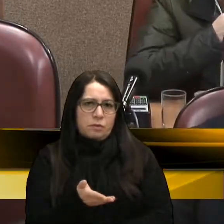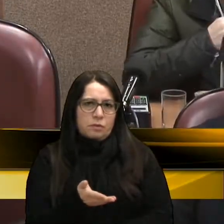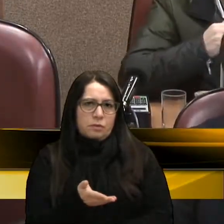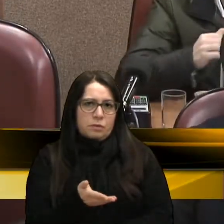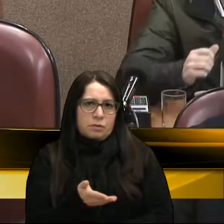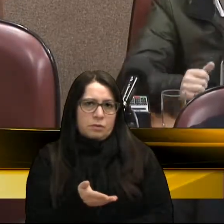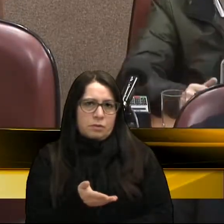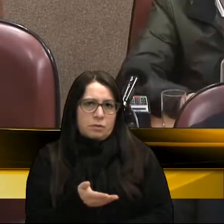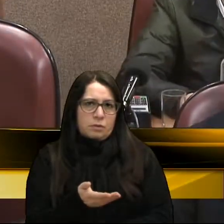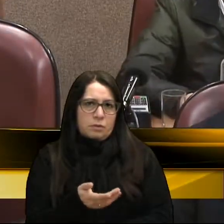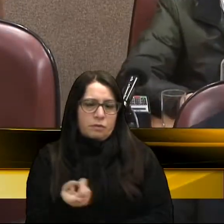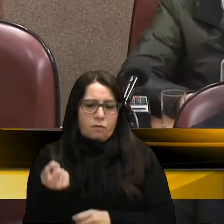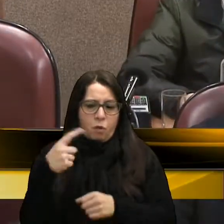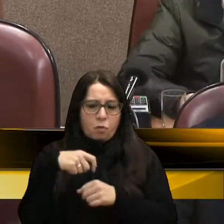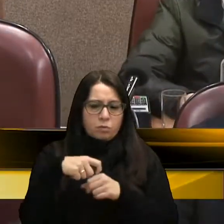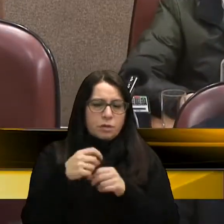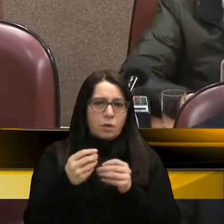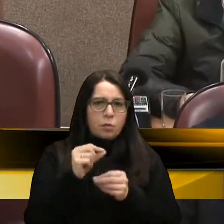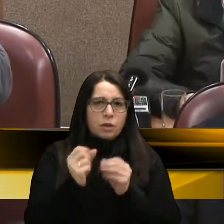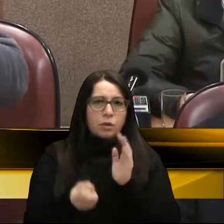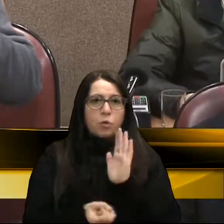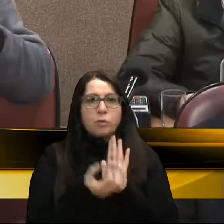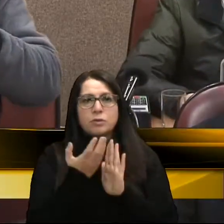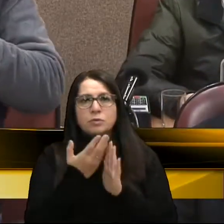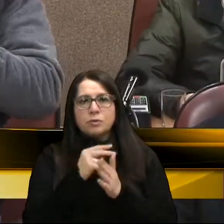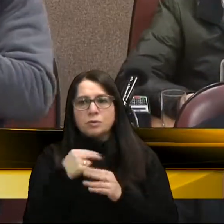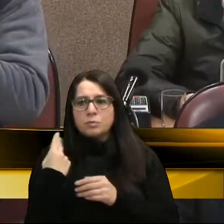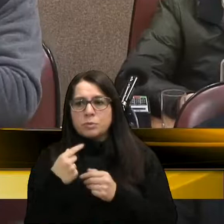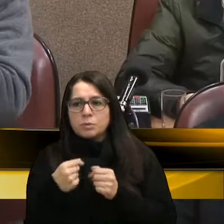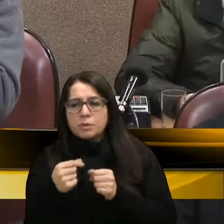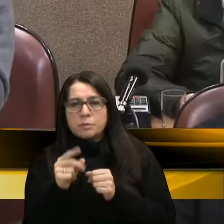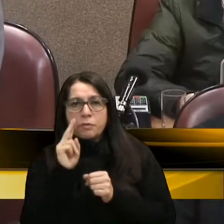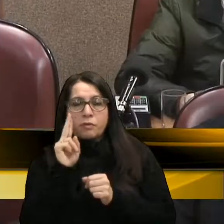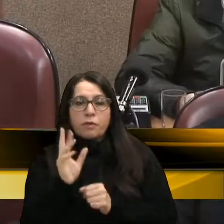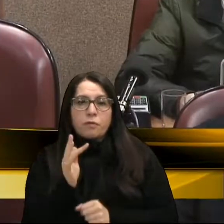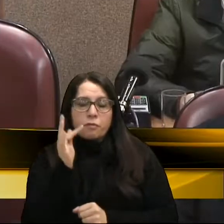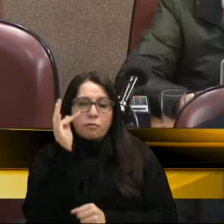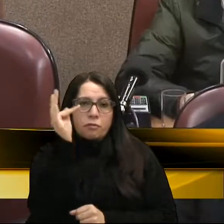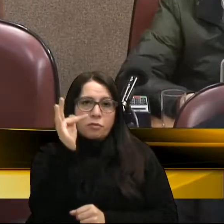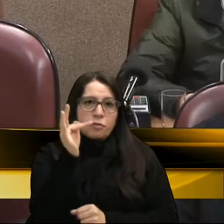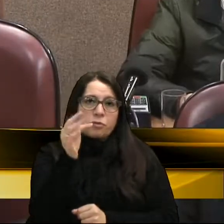de se voltar às origens. Nós precisamos olhar para frente, buscar sim o futuro,